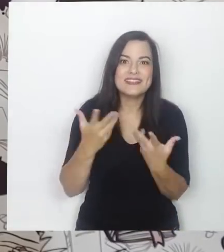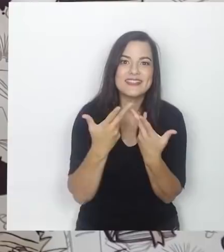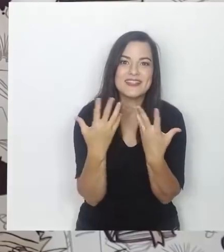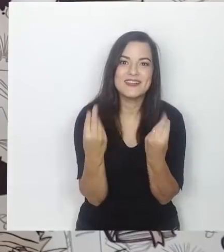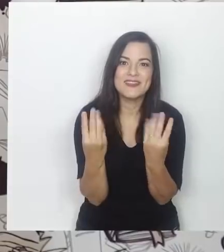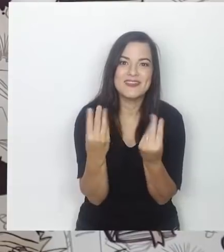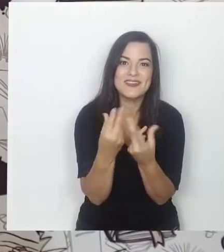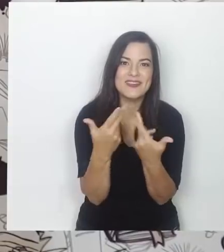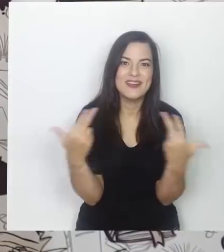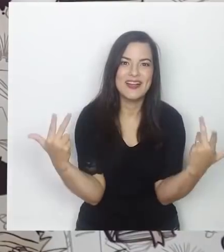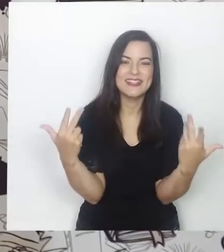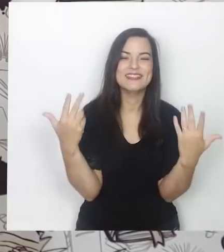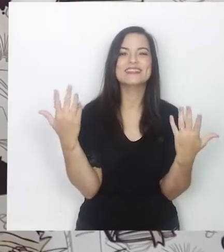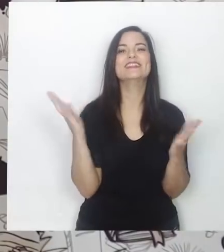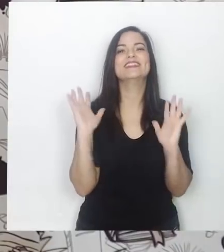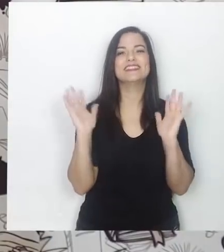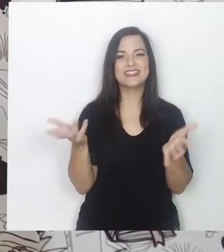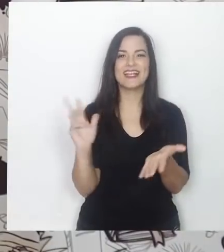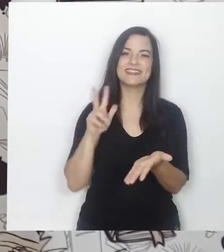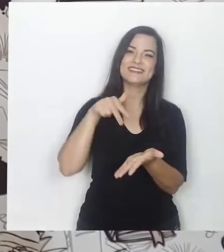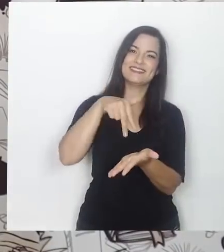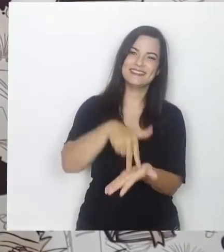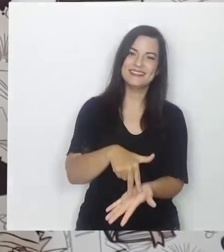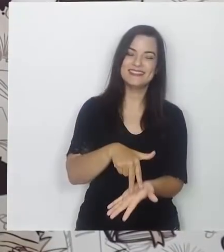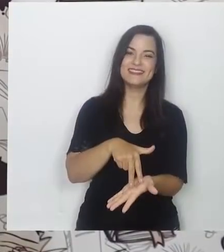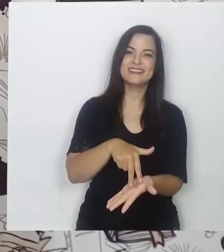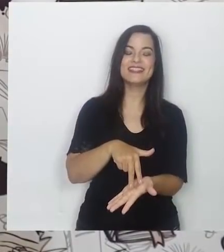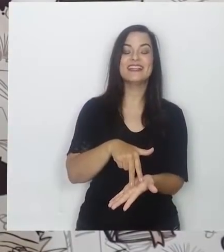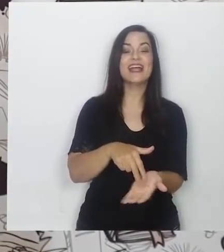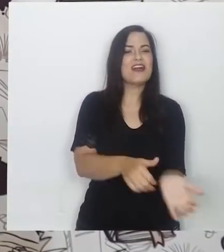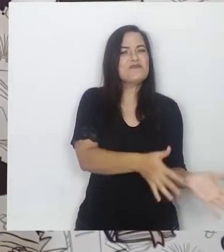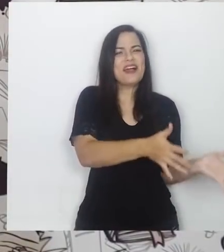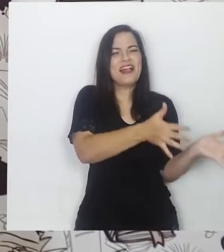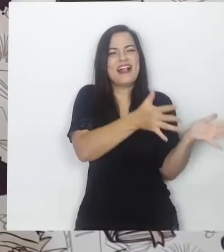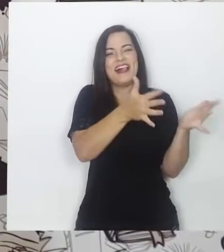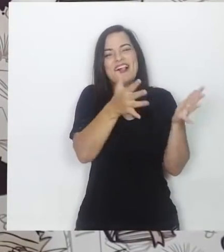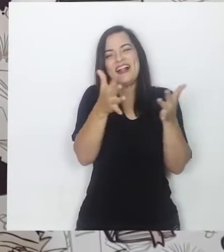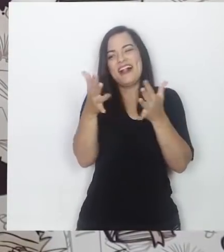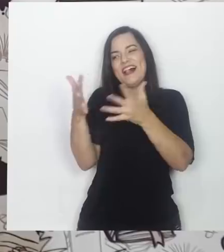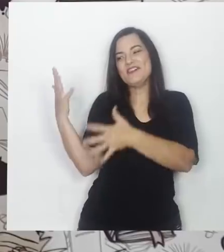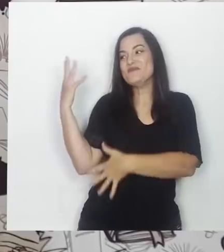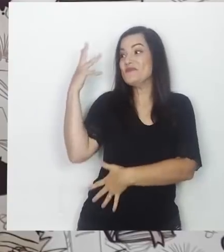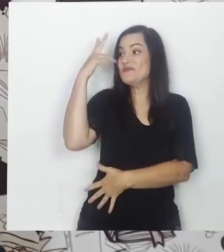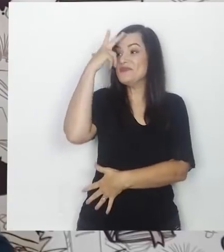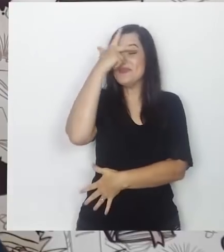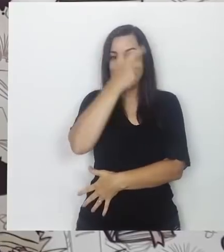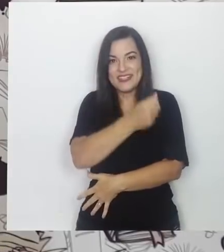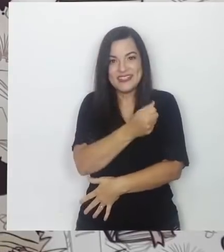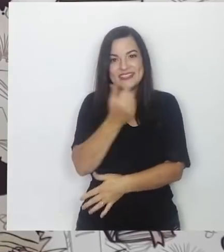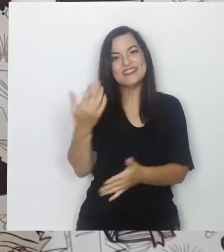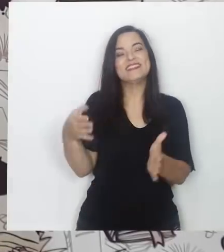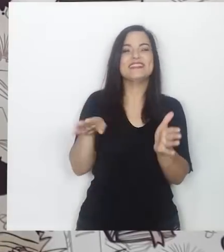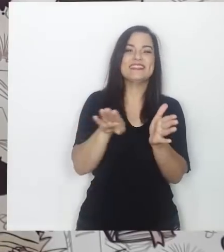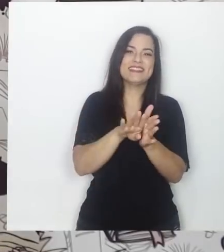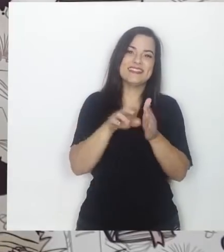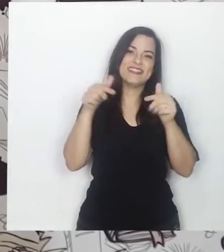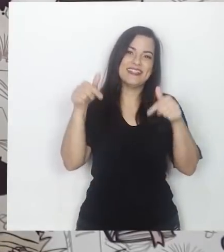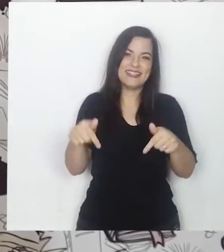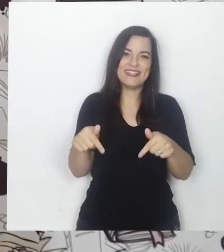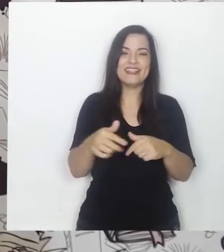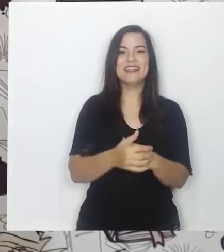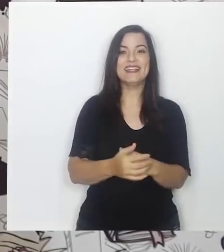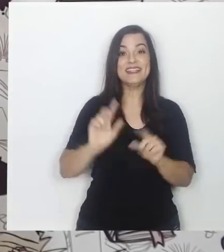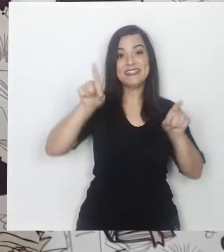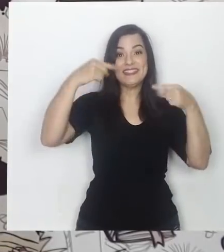E cá estamos. Depois de toda essa trajetória linda que nós construímos juntos, chegamos aqui no